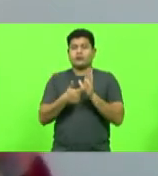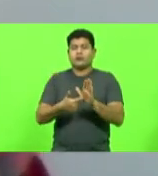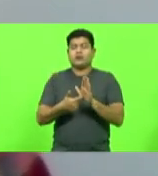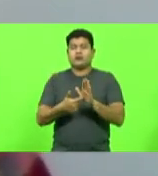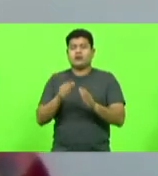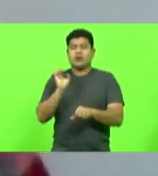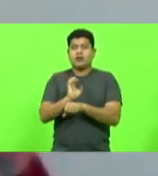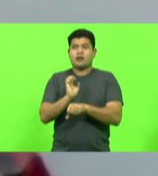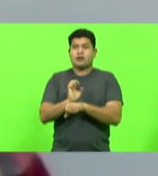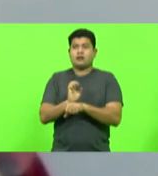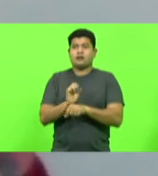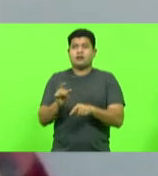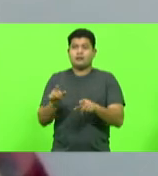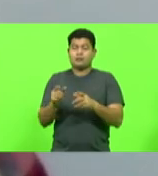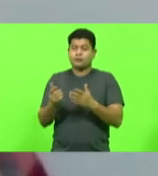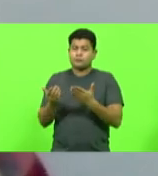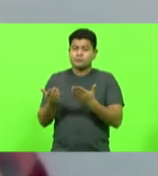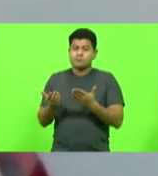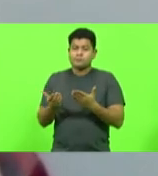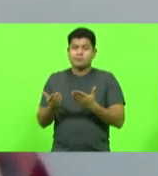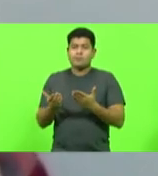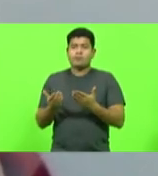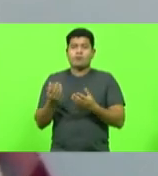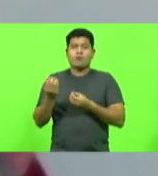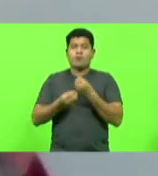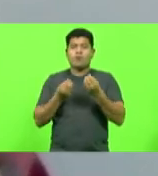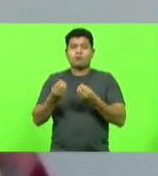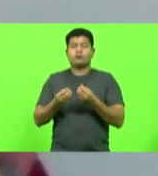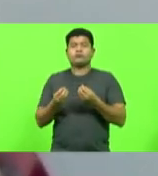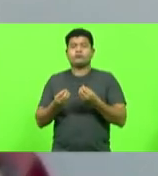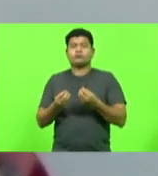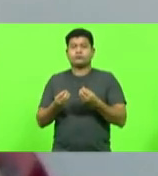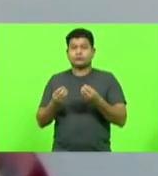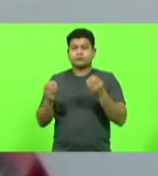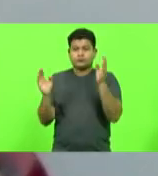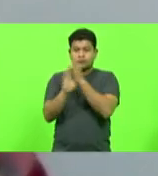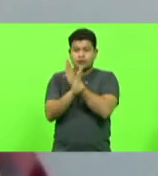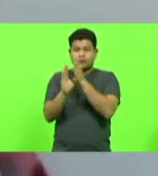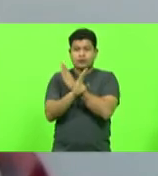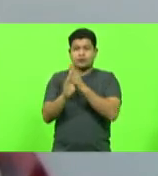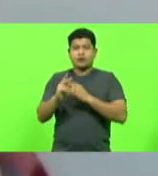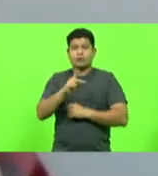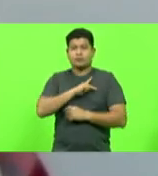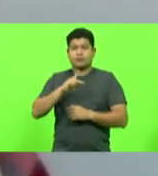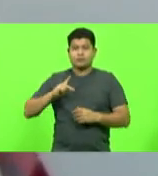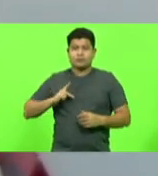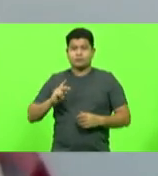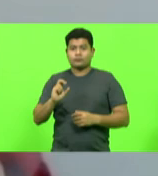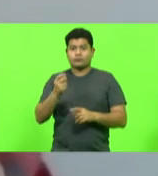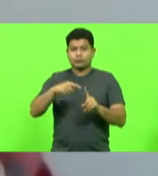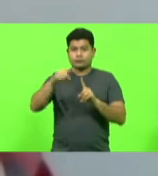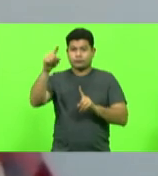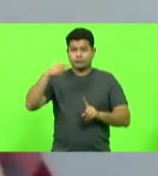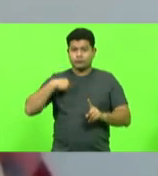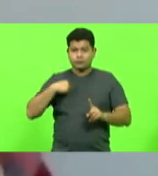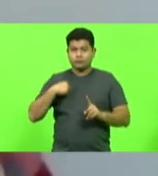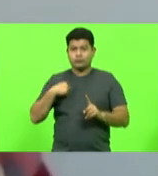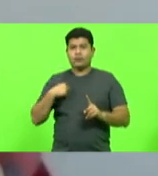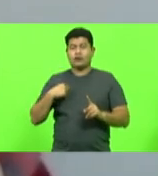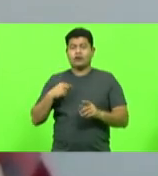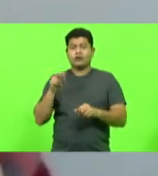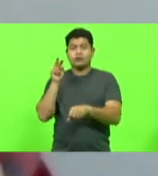serviços socioassistenciais por meio de diagnósticos públicos ou painéis de dados a fim de cumprir a função da realização de